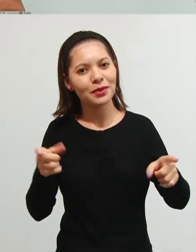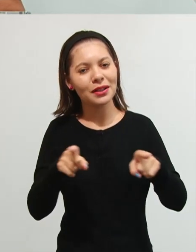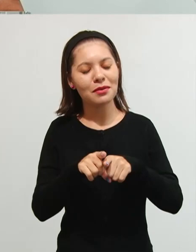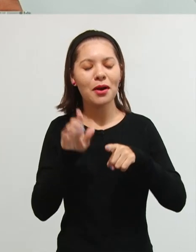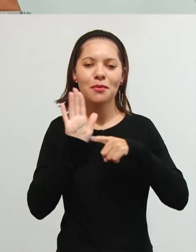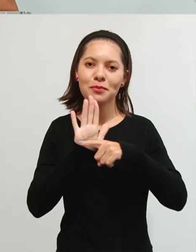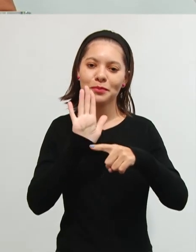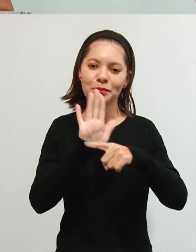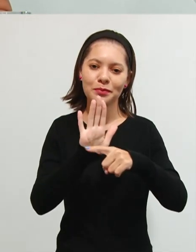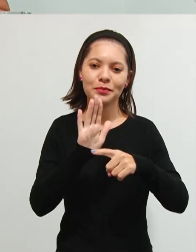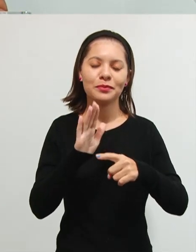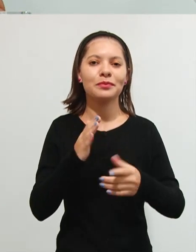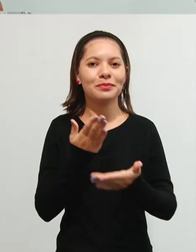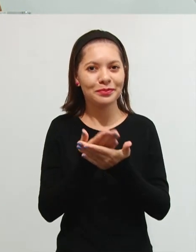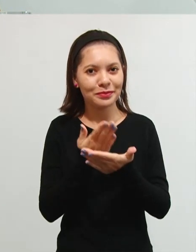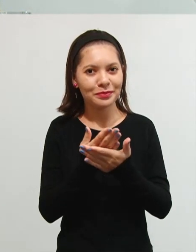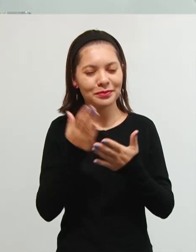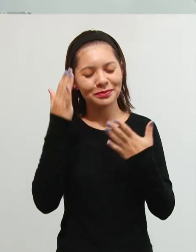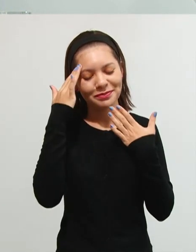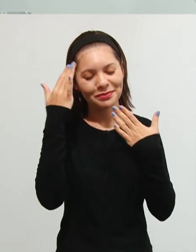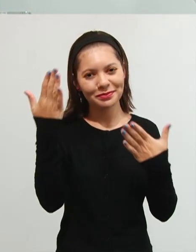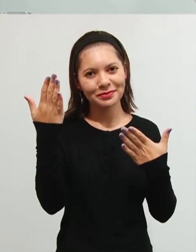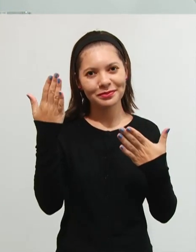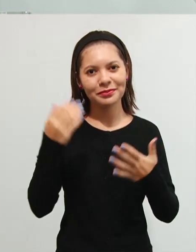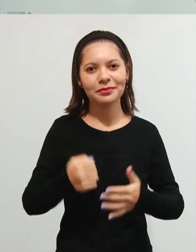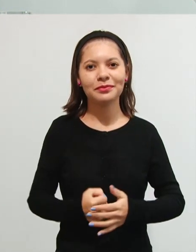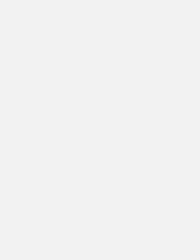incentivá-lo a estudar cada vez mais. Muito obrigada.